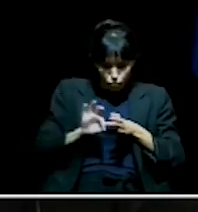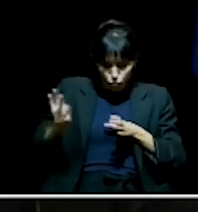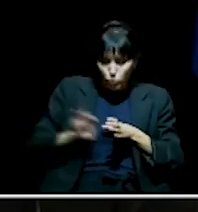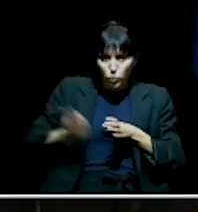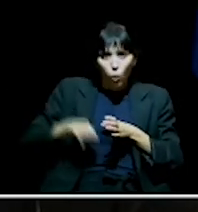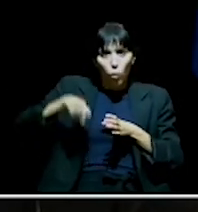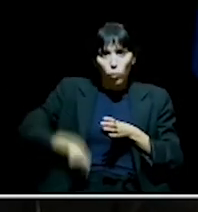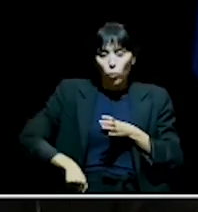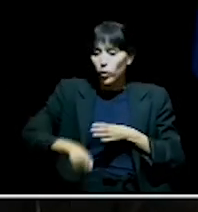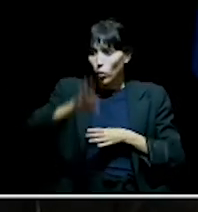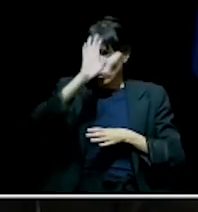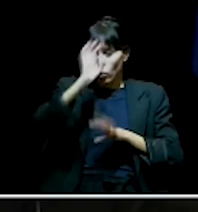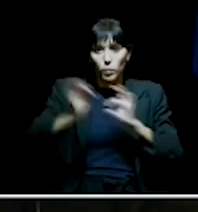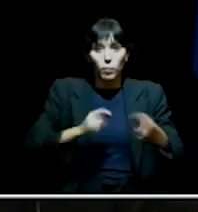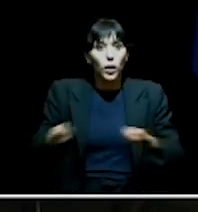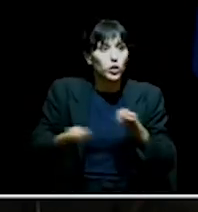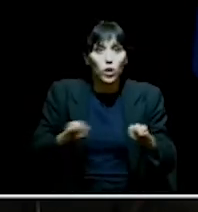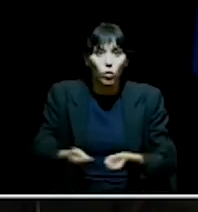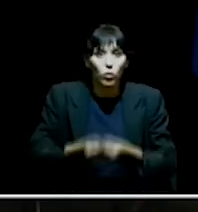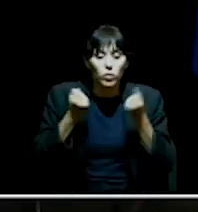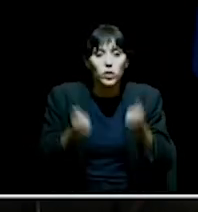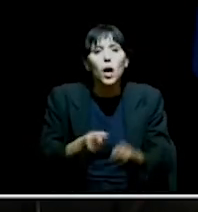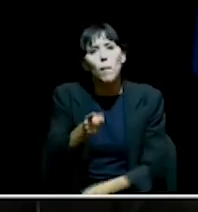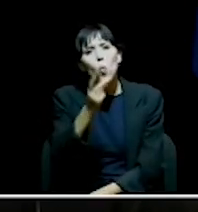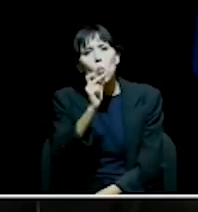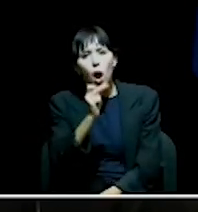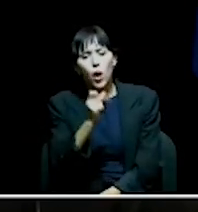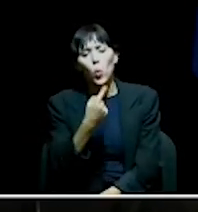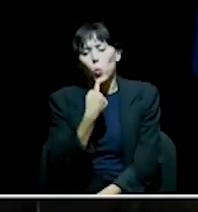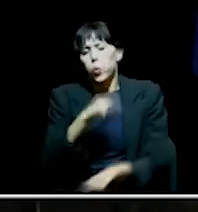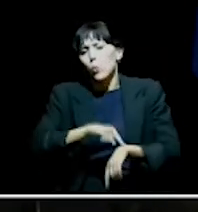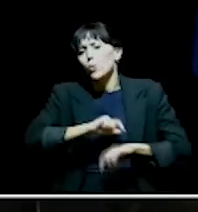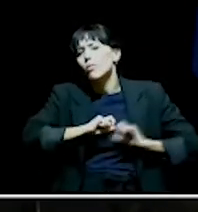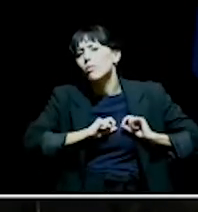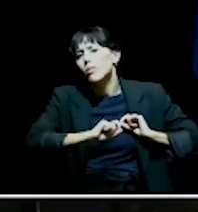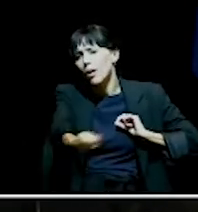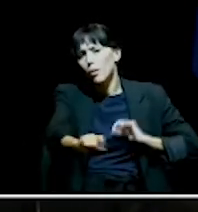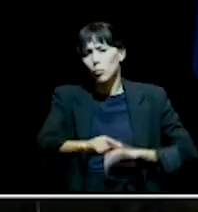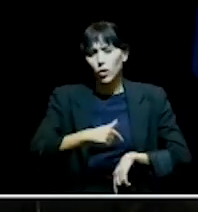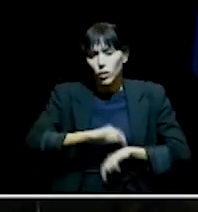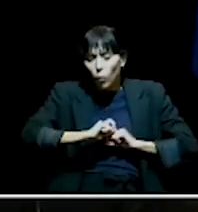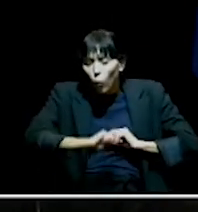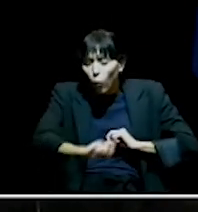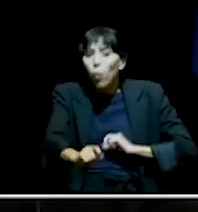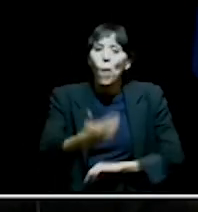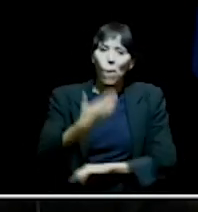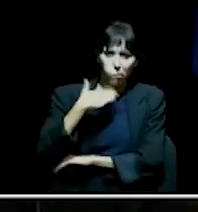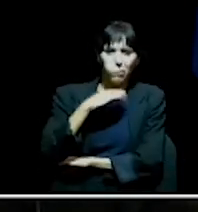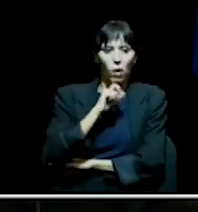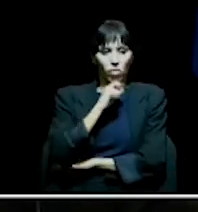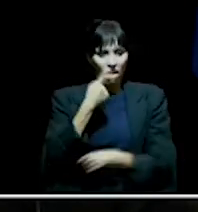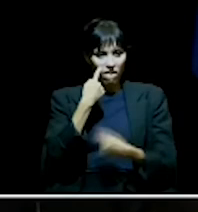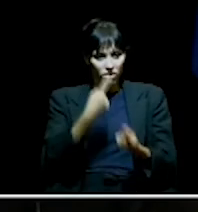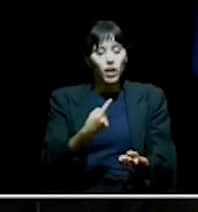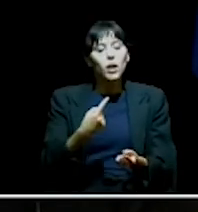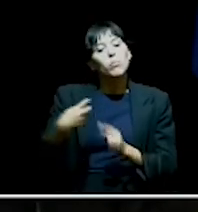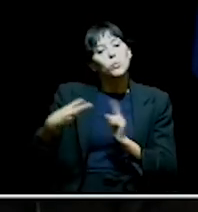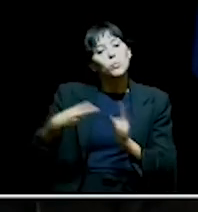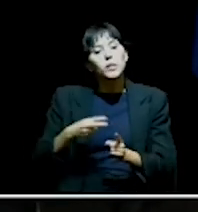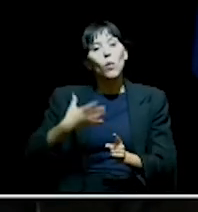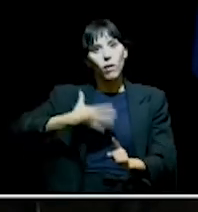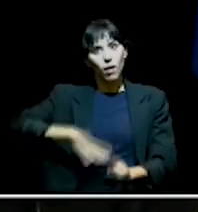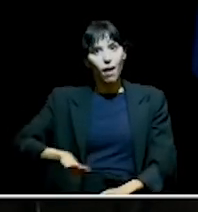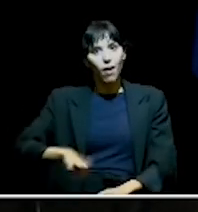e que não estava preparada para governar. Mas um ano, na verdade, é muito tempo. É tempo mais do que suficiente para mostrar a visão, para mostrar